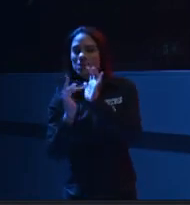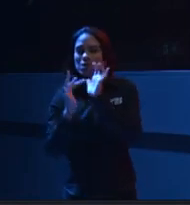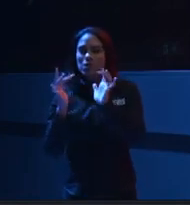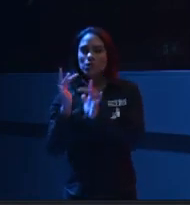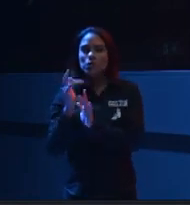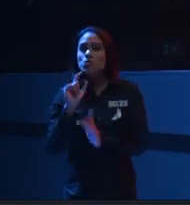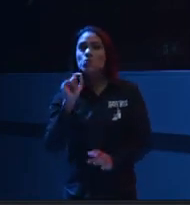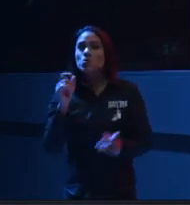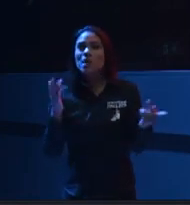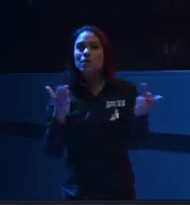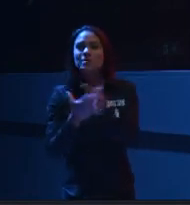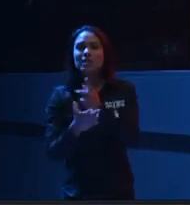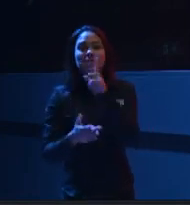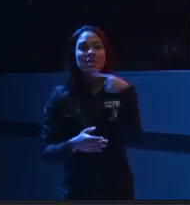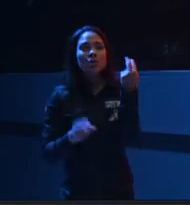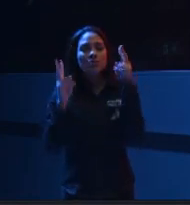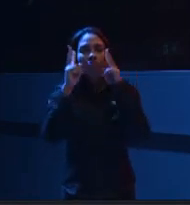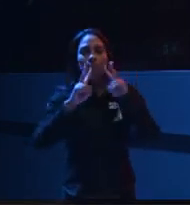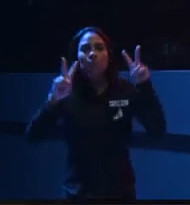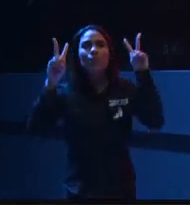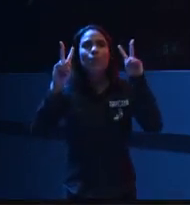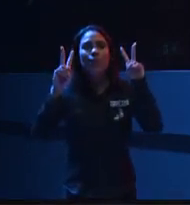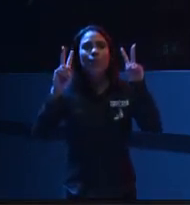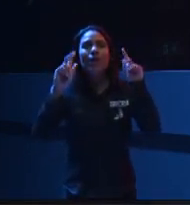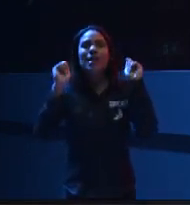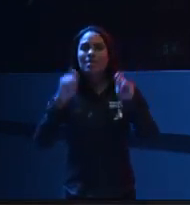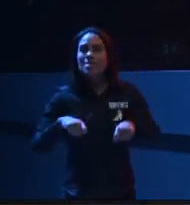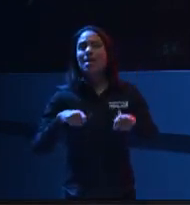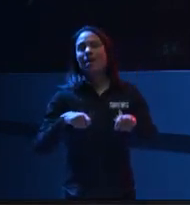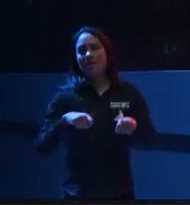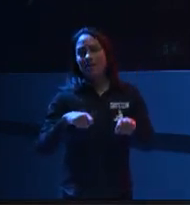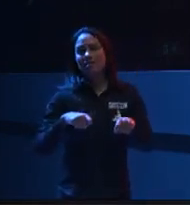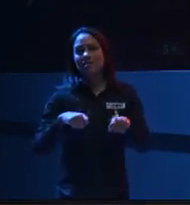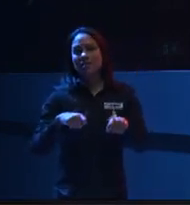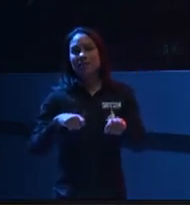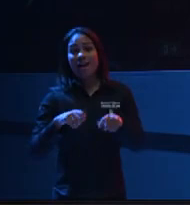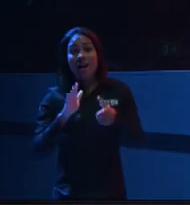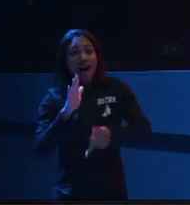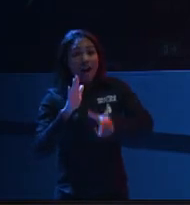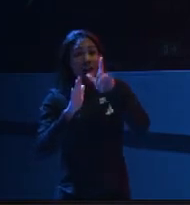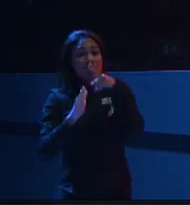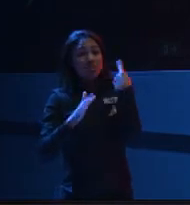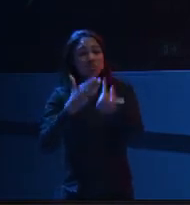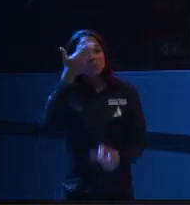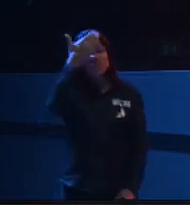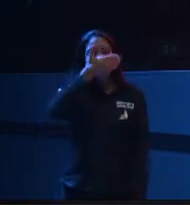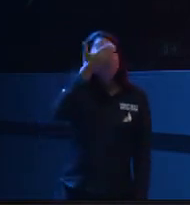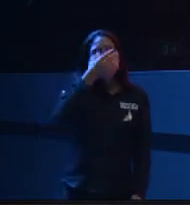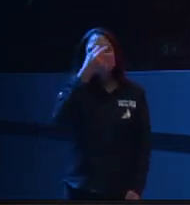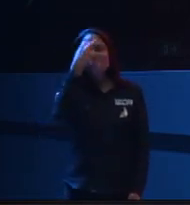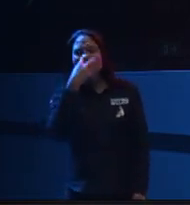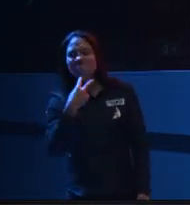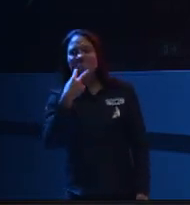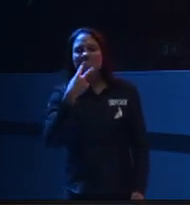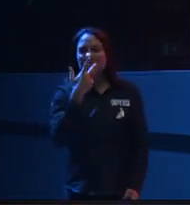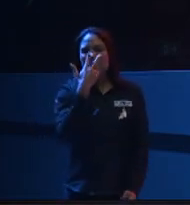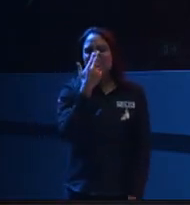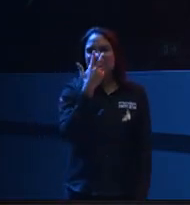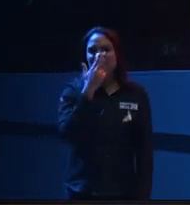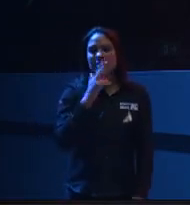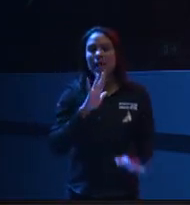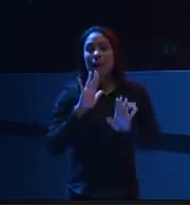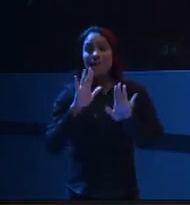amplifica atualizam você vai para Jesus e ele frio amplifica a tua opção